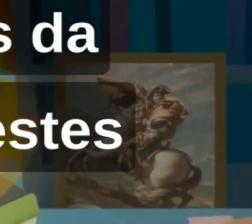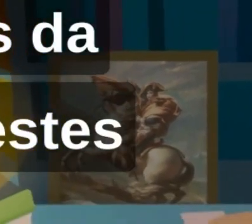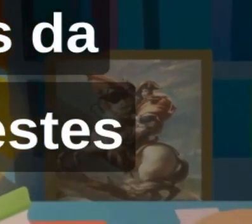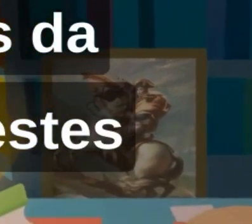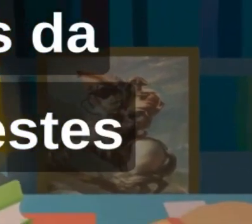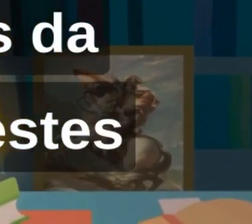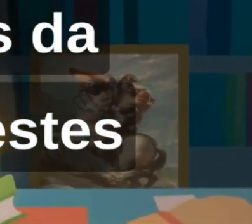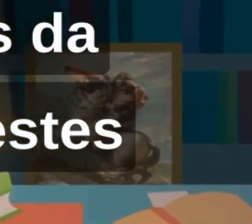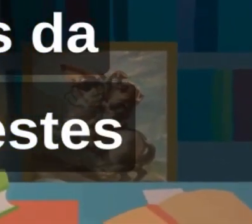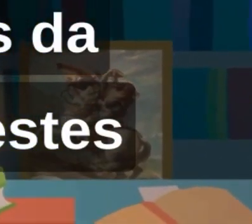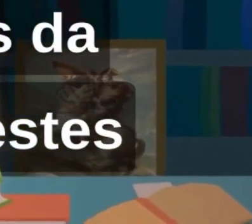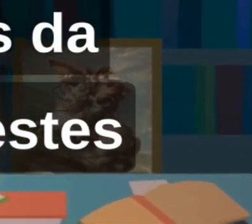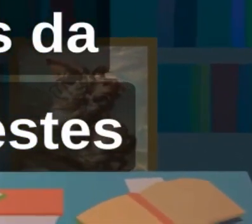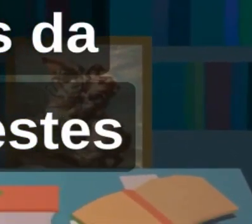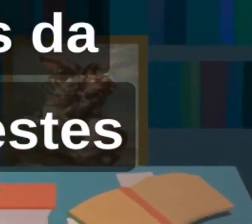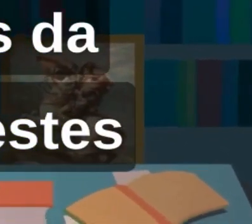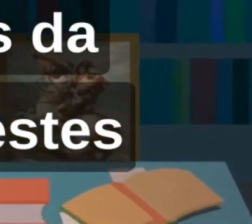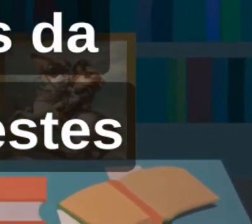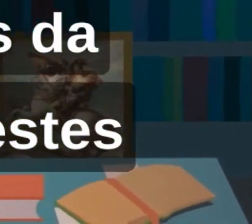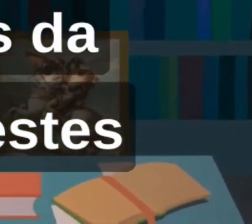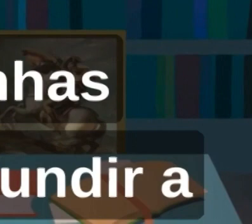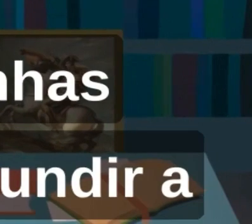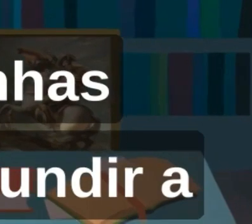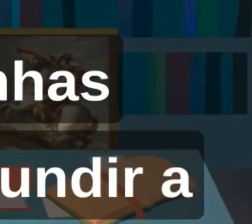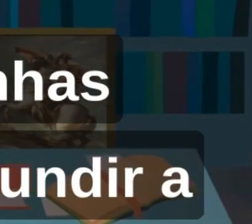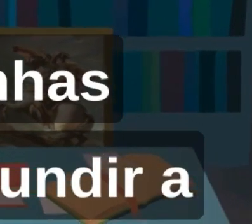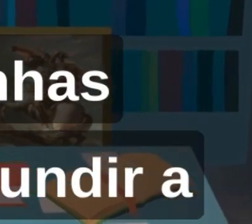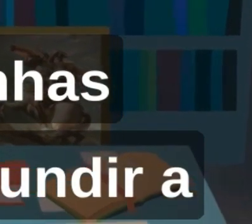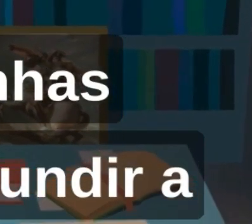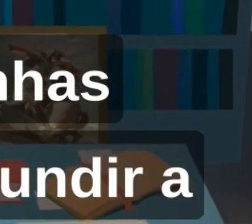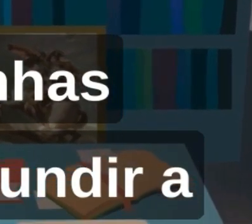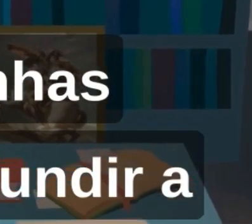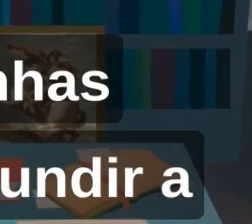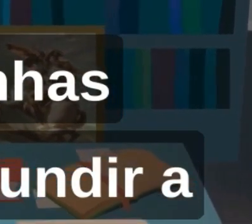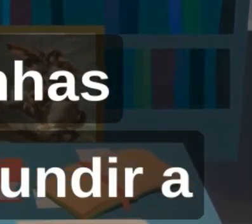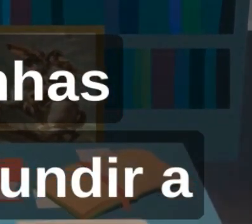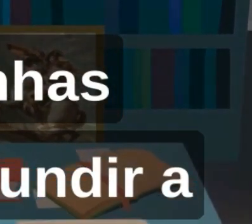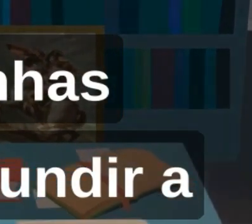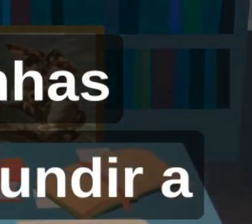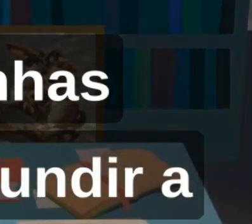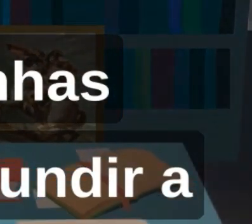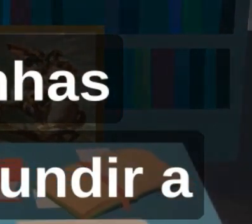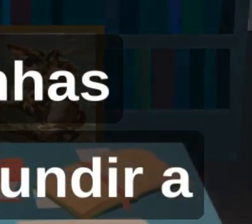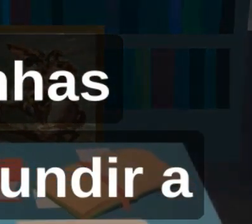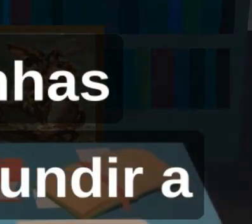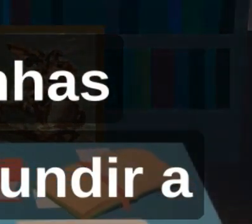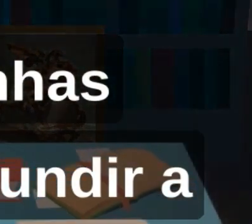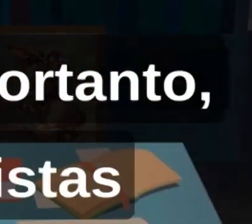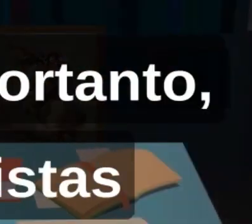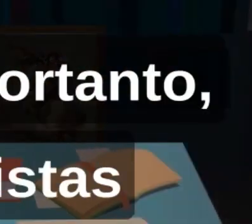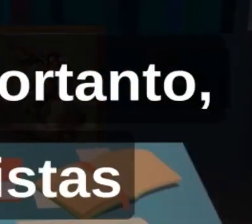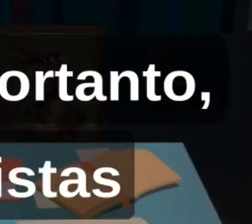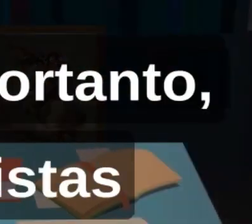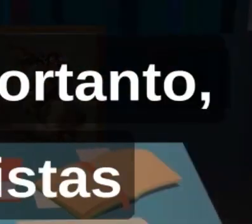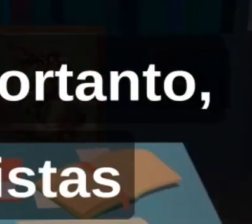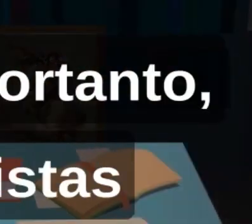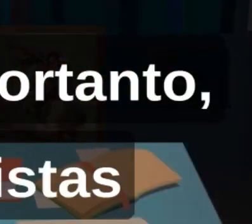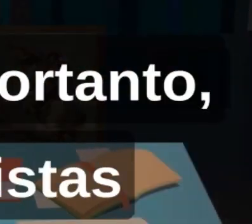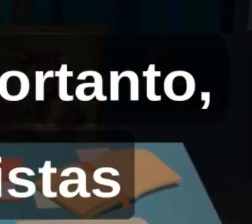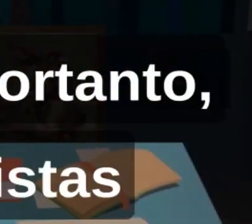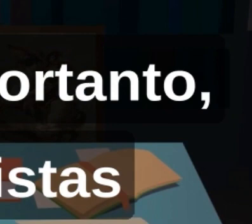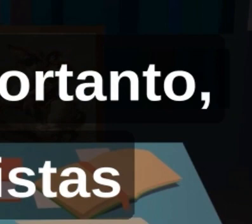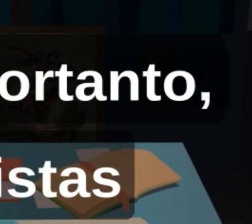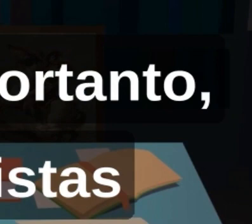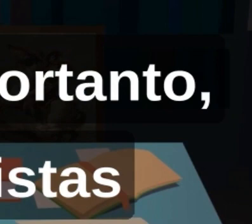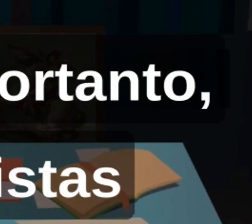da Espanha antiga. Lendo estes romances sobre incríveis gestos e façanhas, Dom Quixote começou a confundir a realidade com a